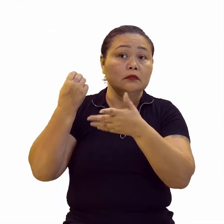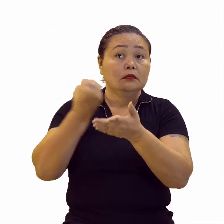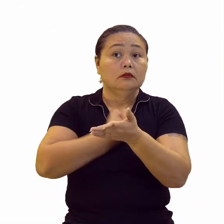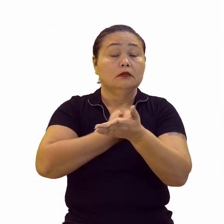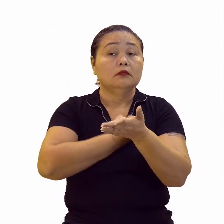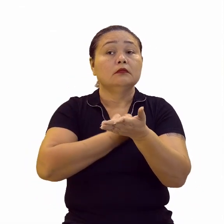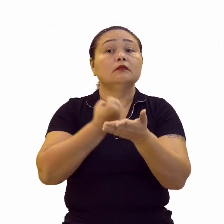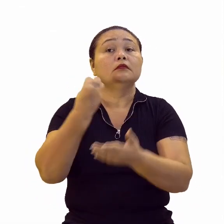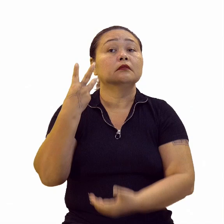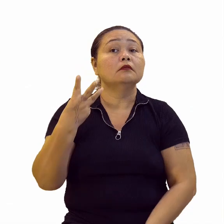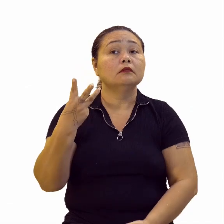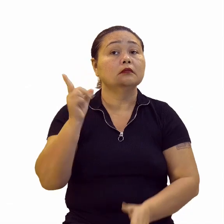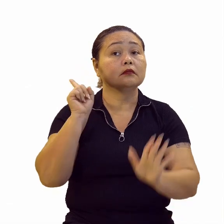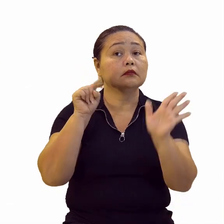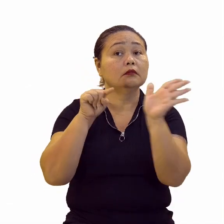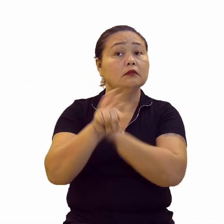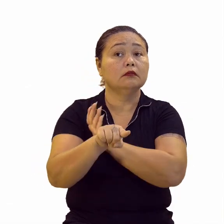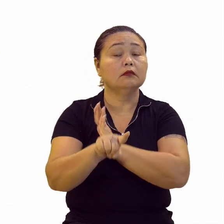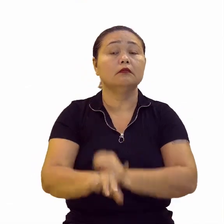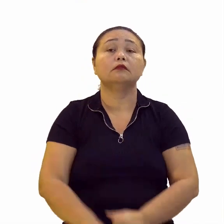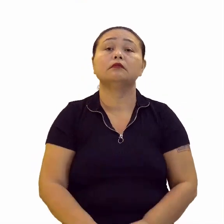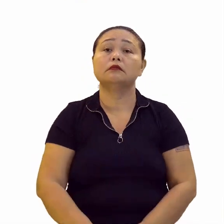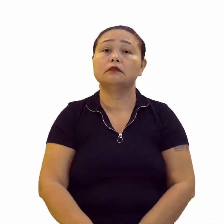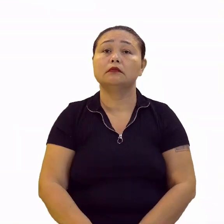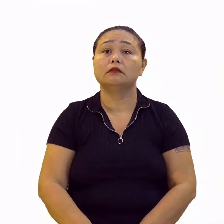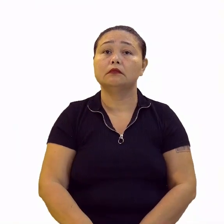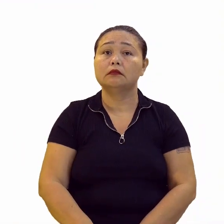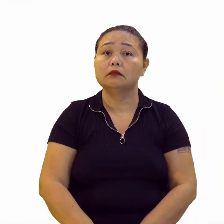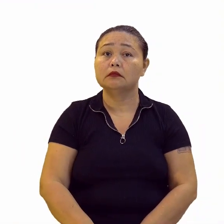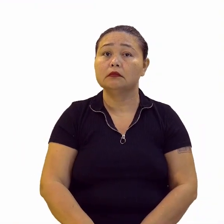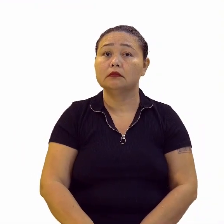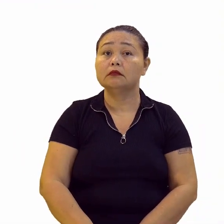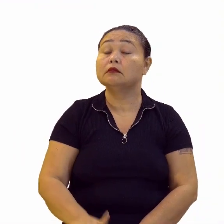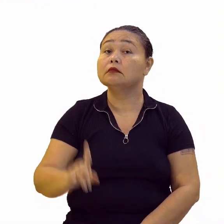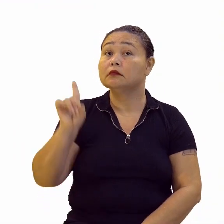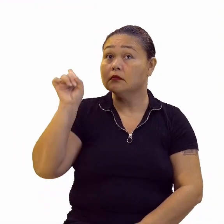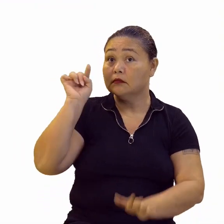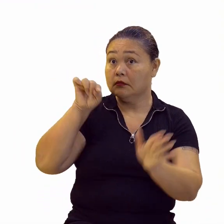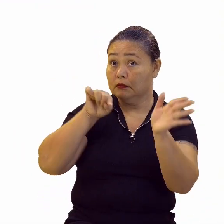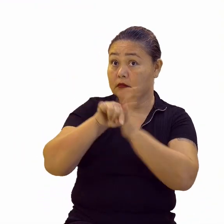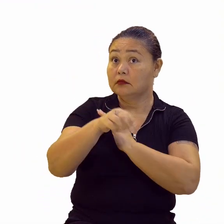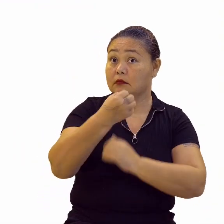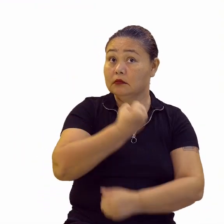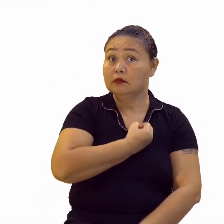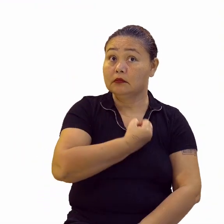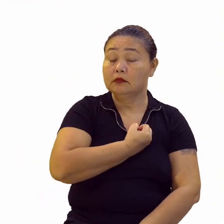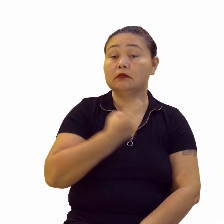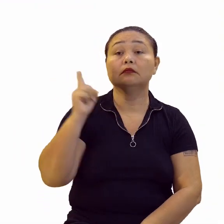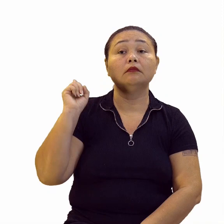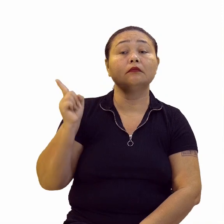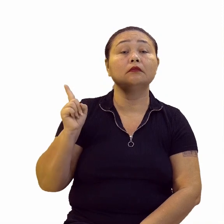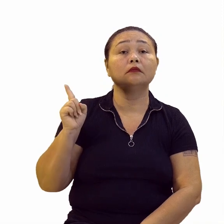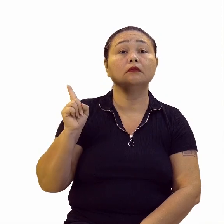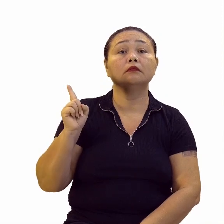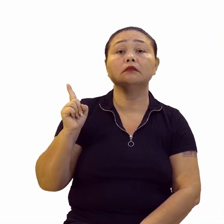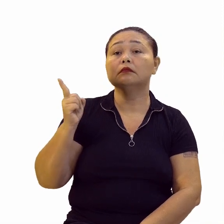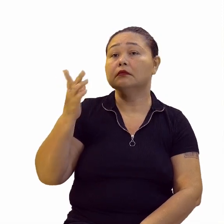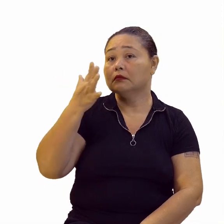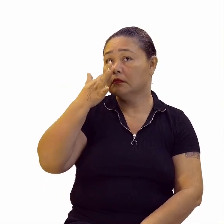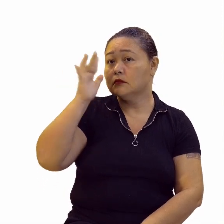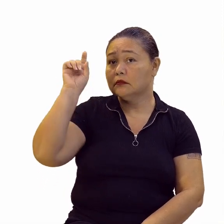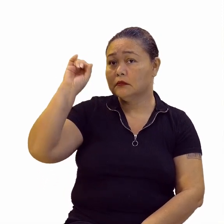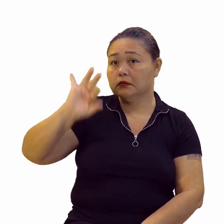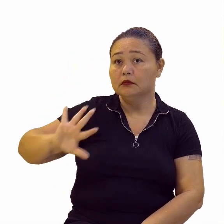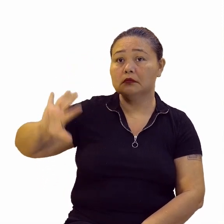3, então? Bora lá. Na questão de número 3, diz o seguinte. Observe a